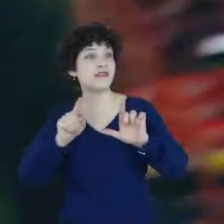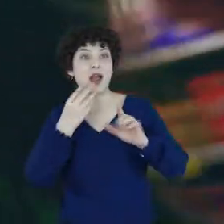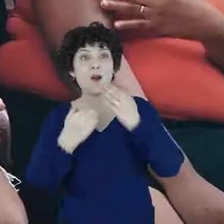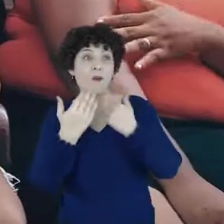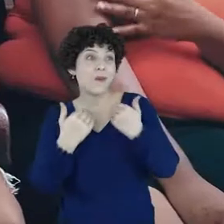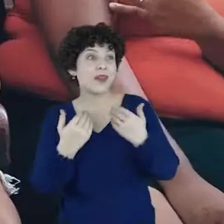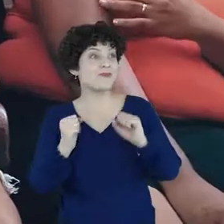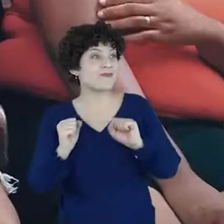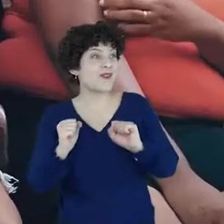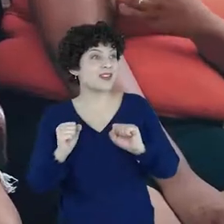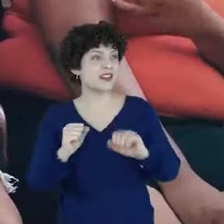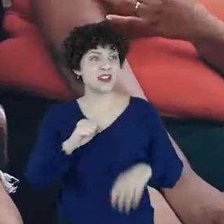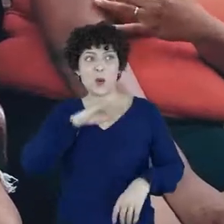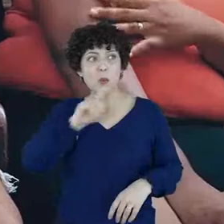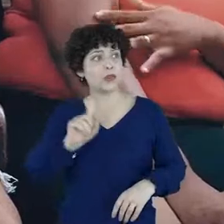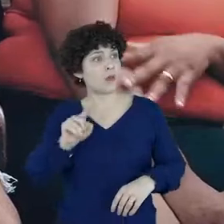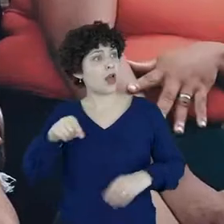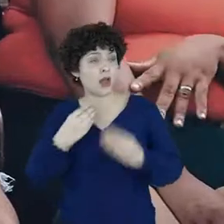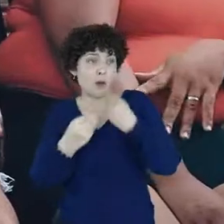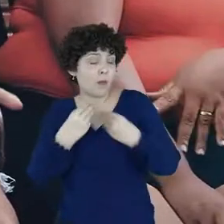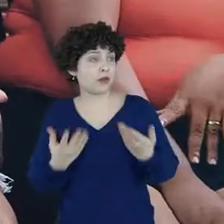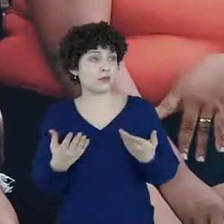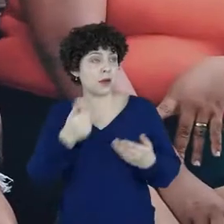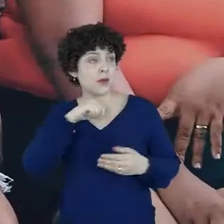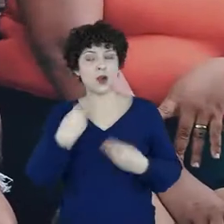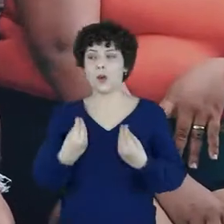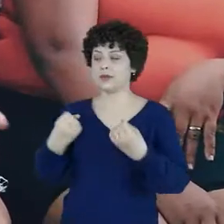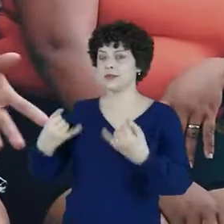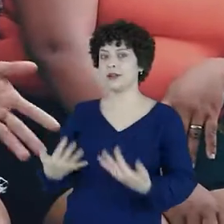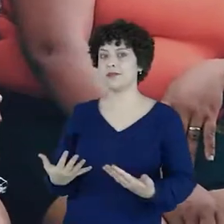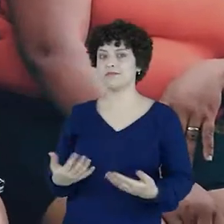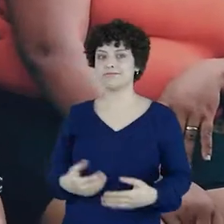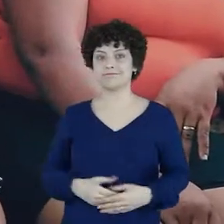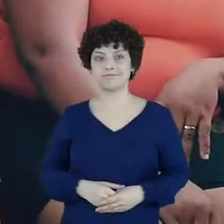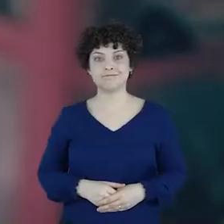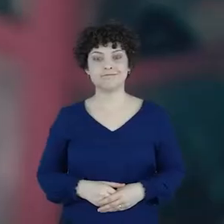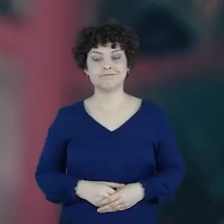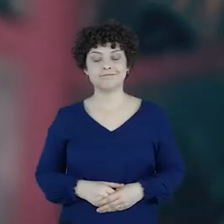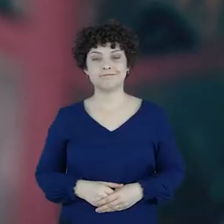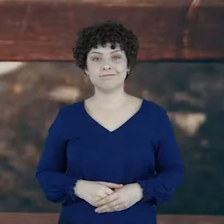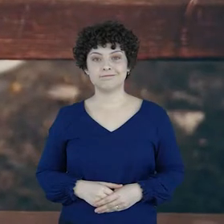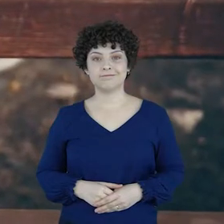menino da propaganda estava comendo. Mas se fizesse mal, não estava comendo, mãe. Aí como é que eu vou explicar?